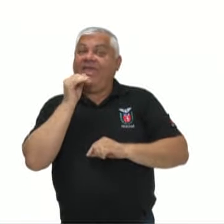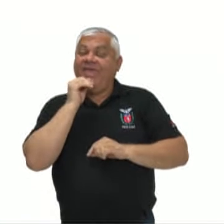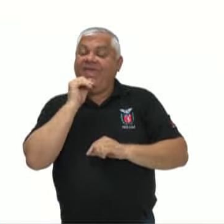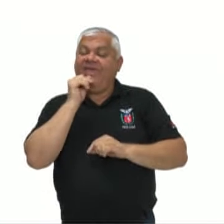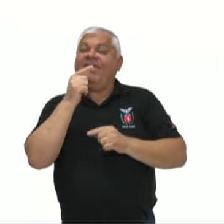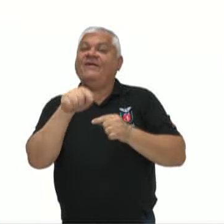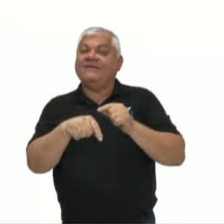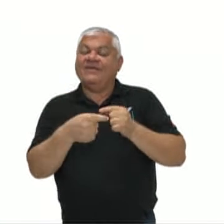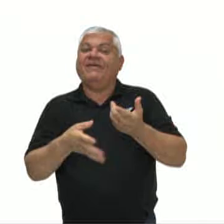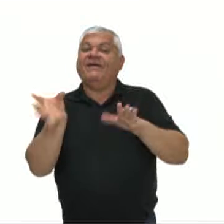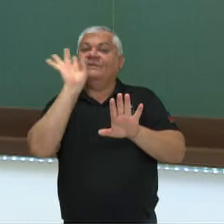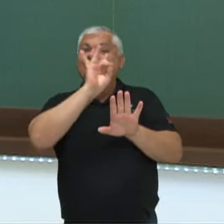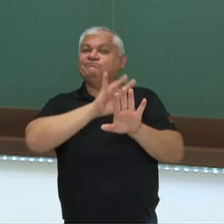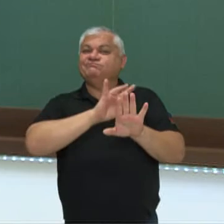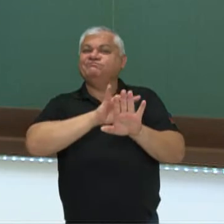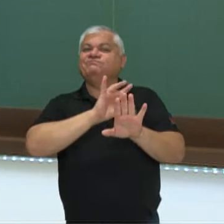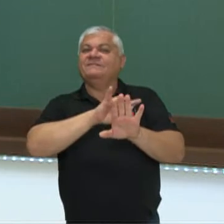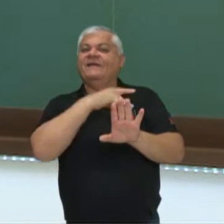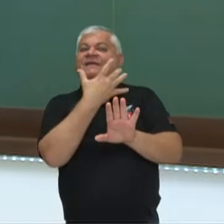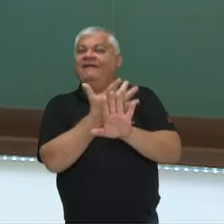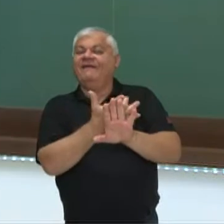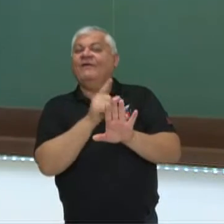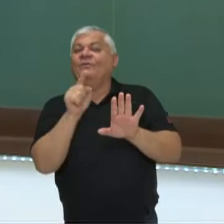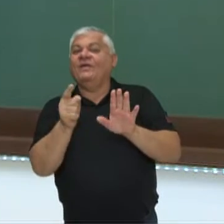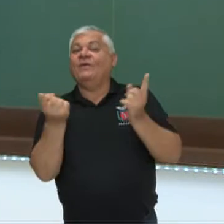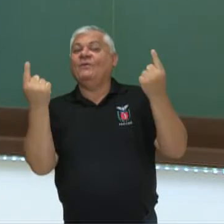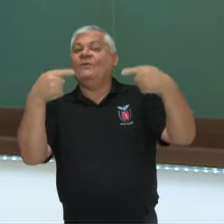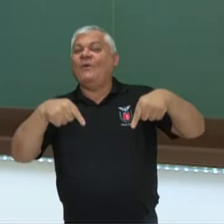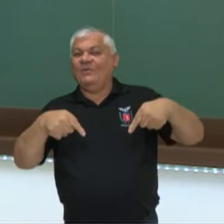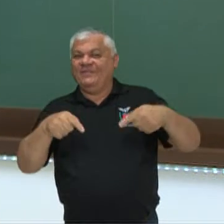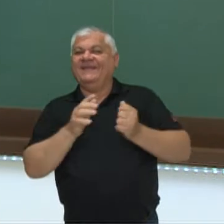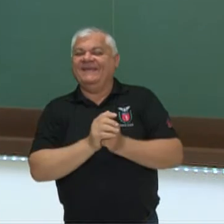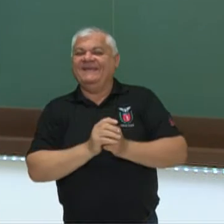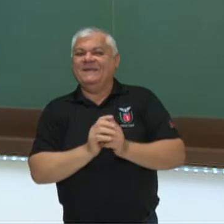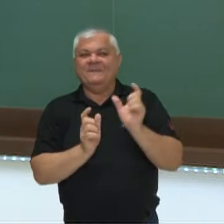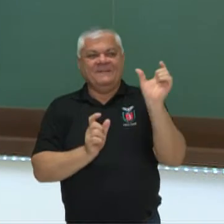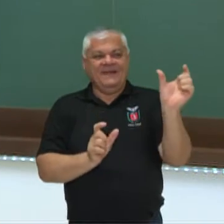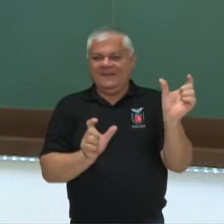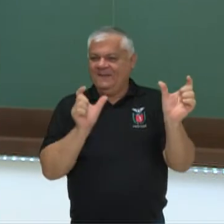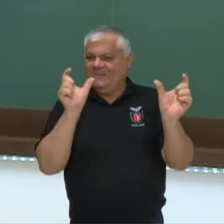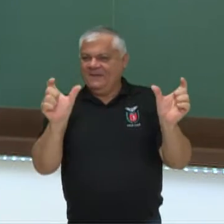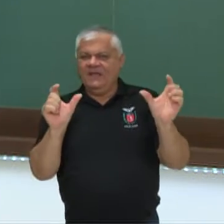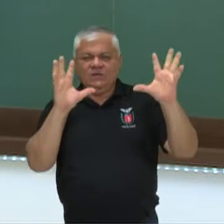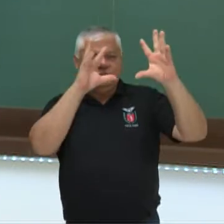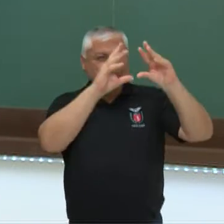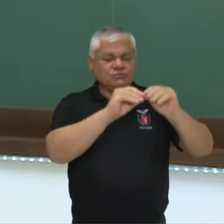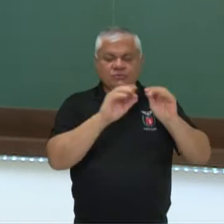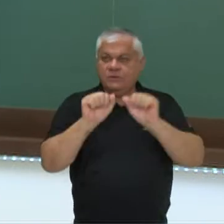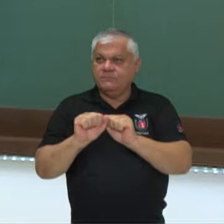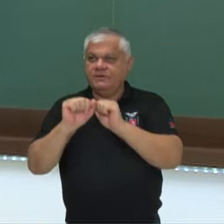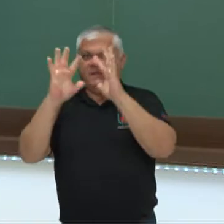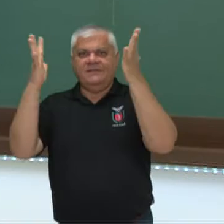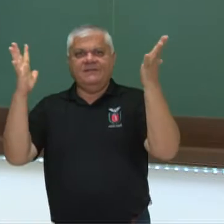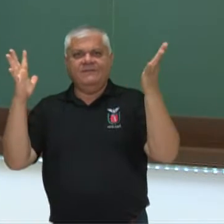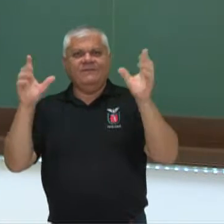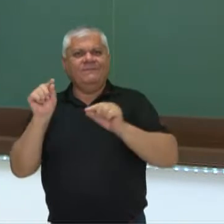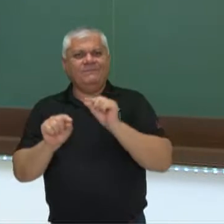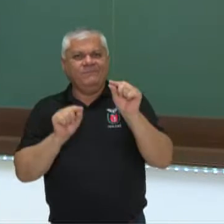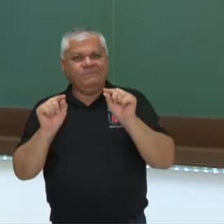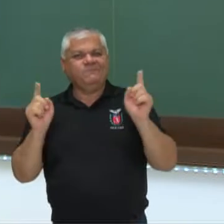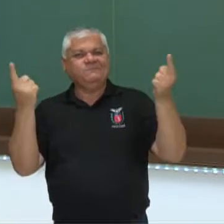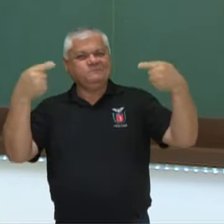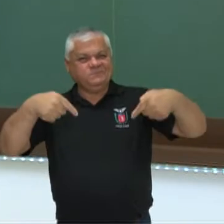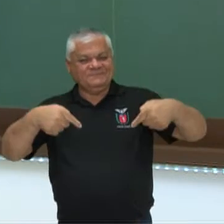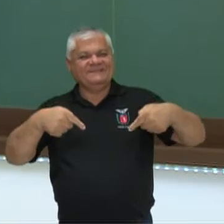né? A oposição entre opostos, o esplendor e a escuridão, aqui representada na